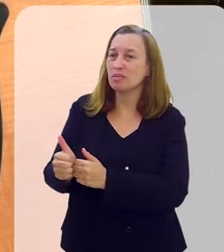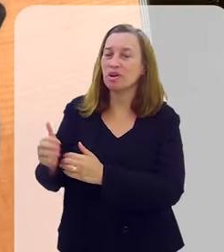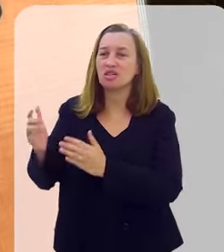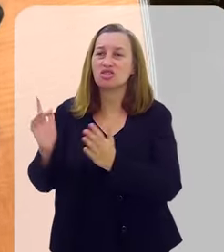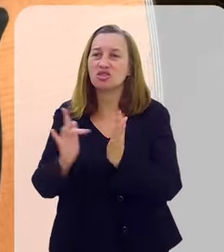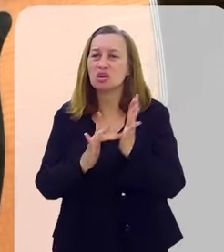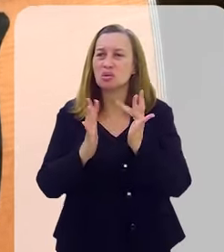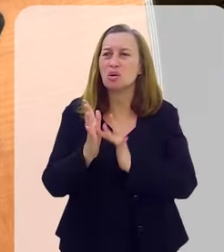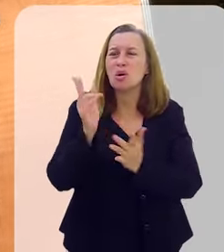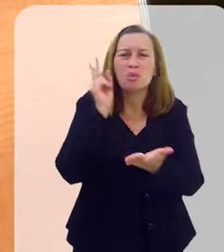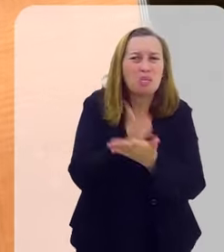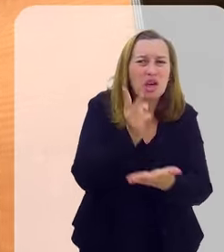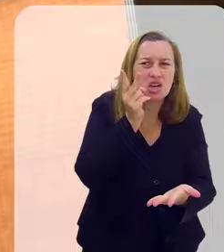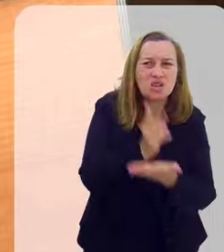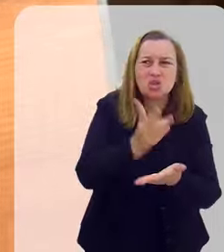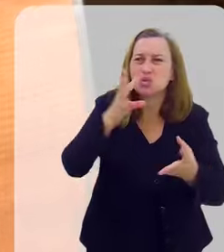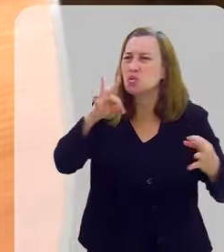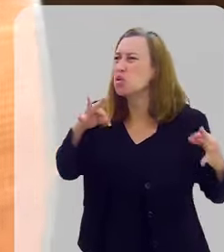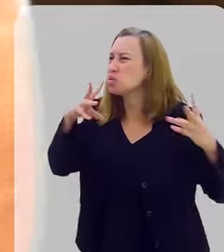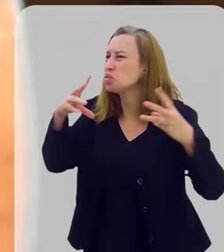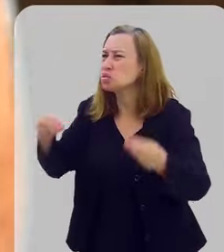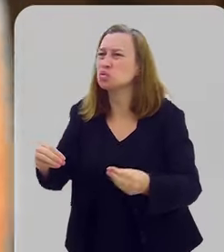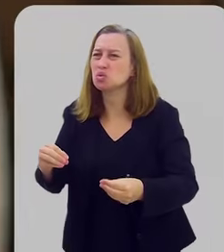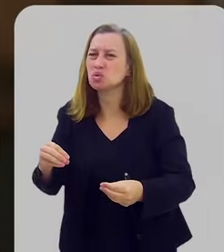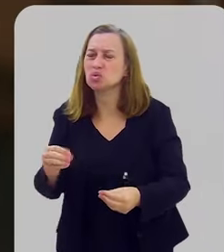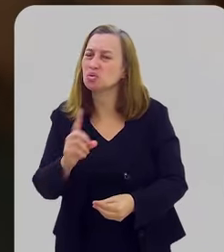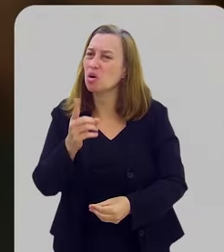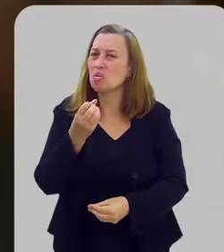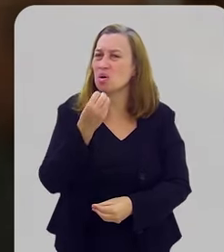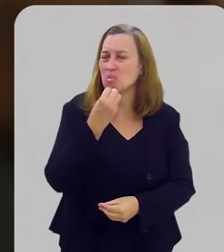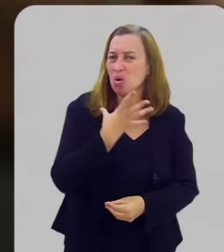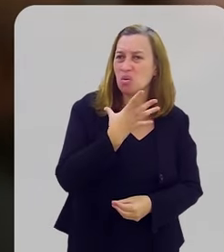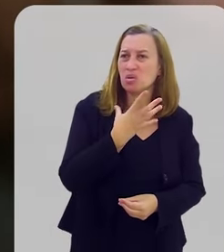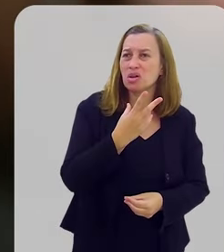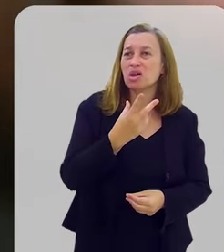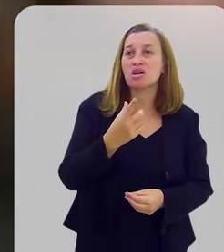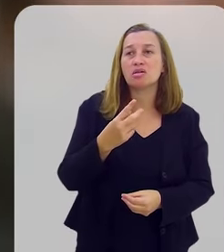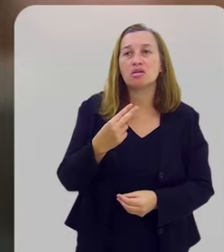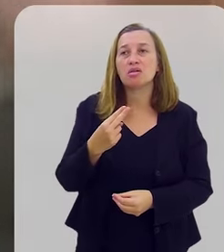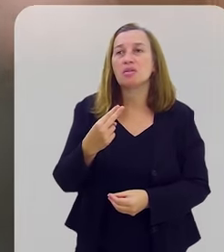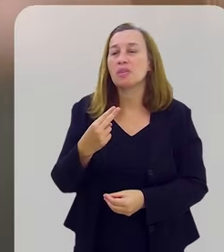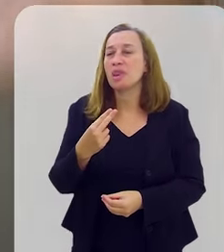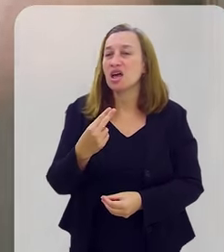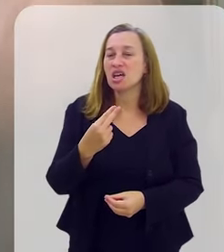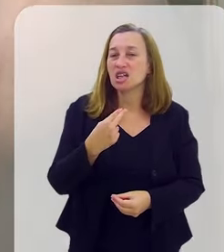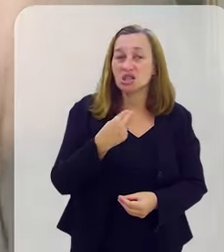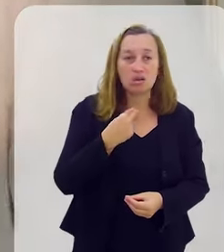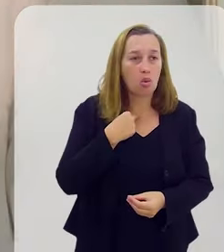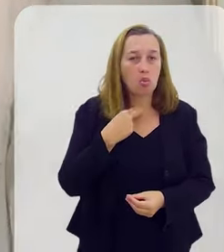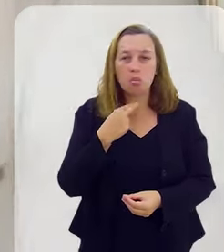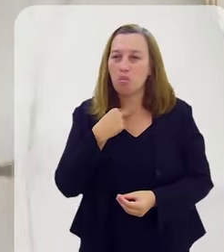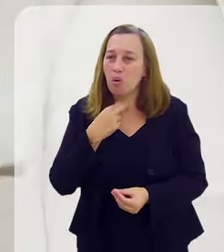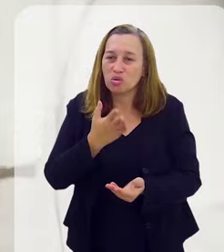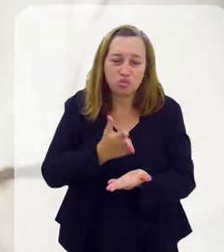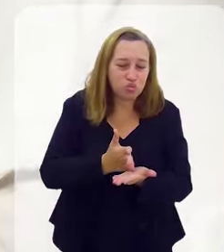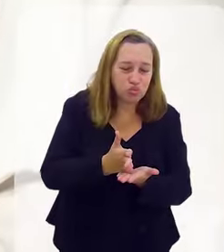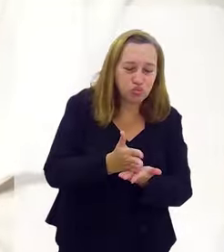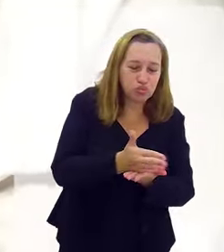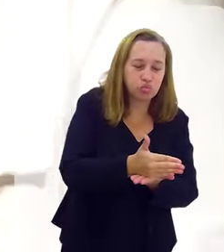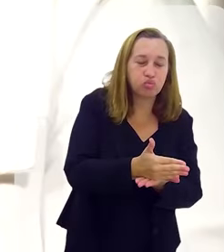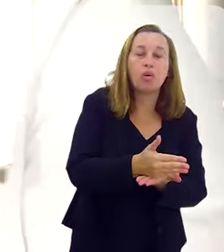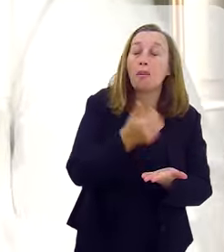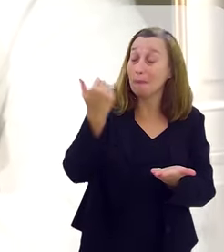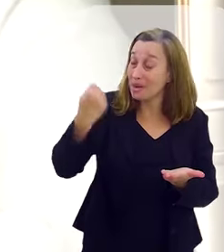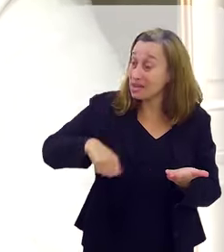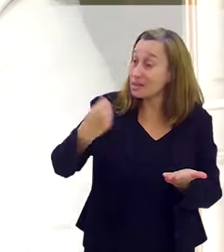acreditar, mesmo quando tudo não colaborar. O Senhor não perde o controle, é dono da